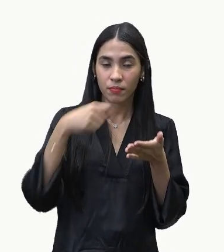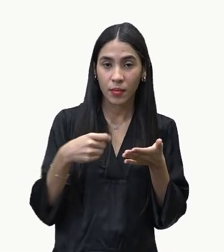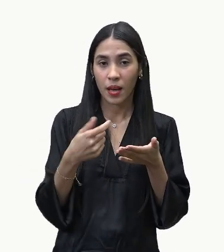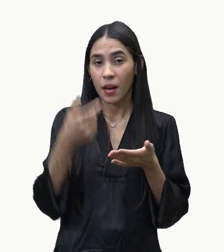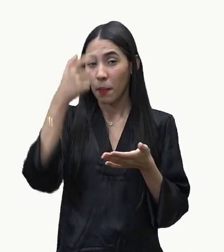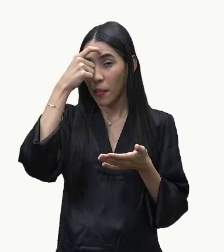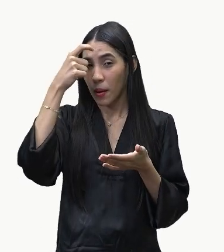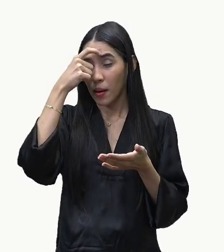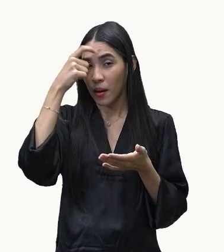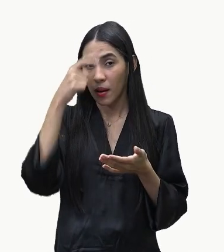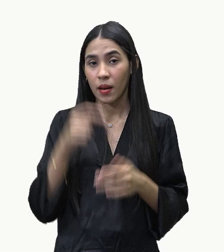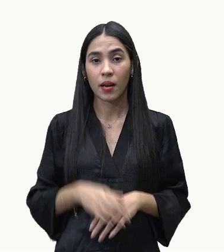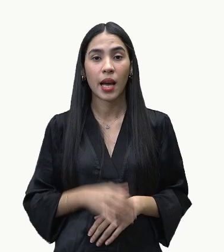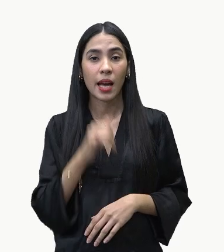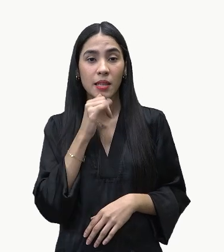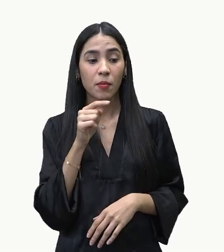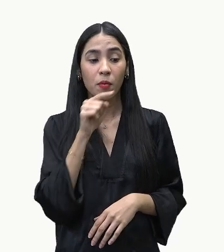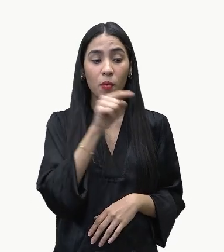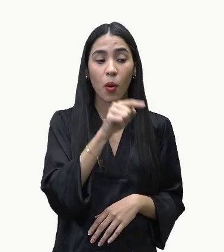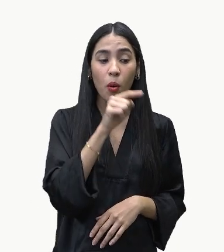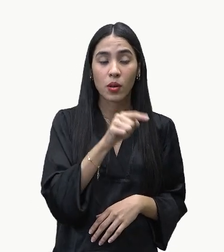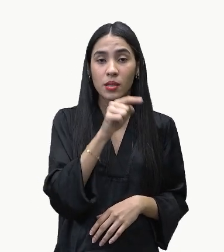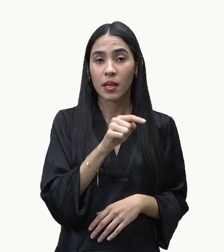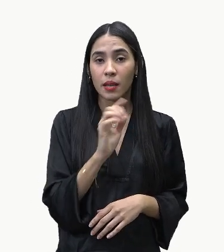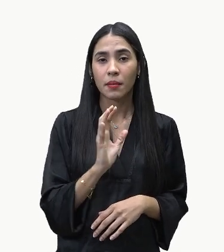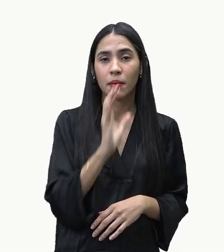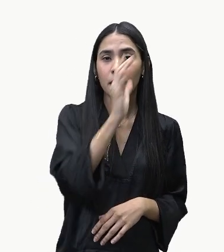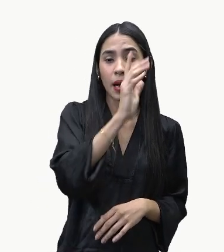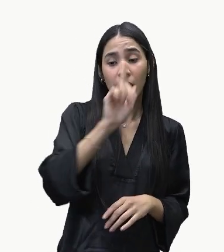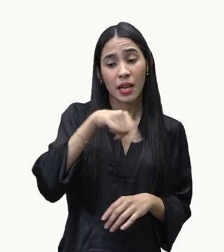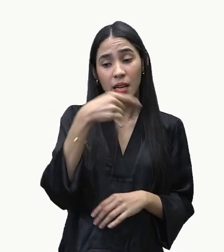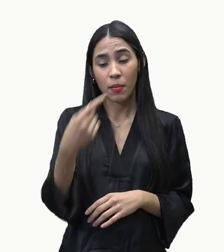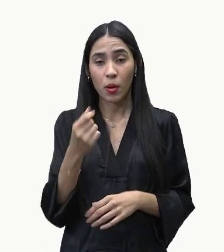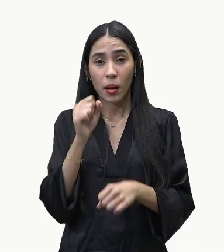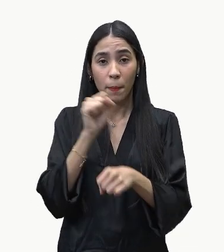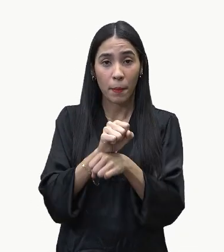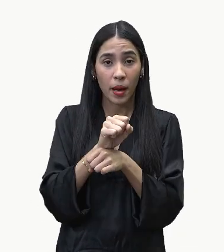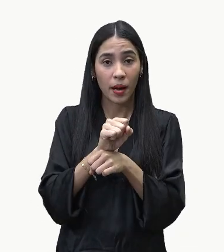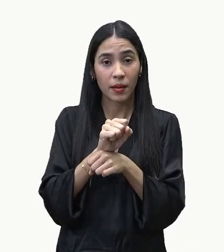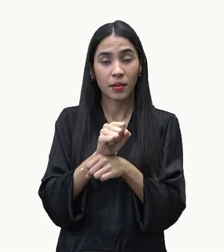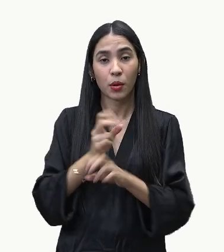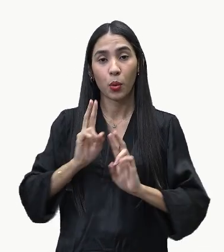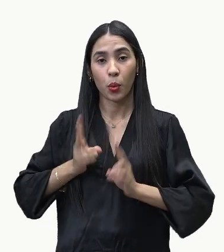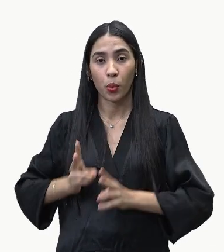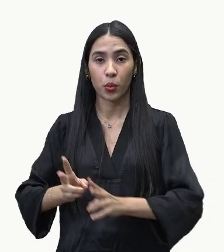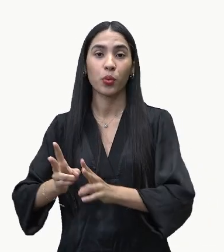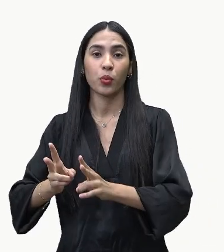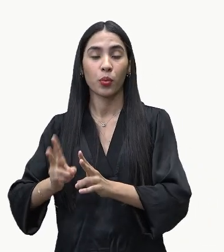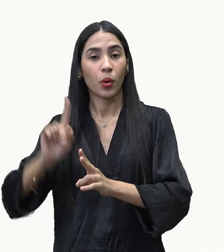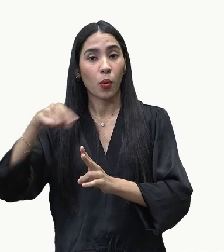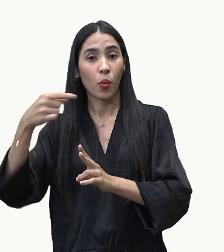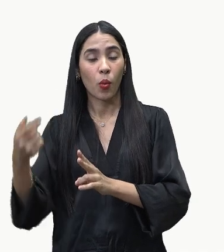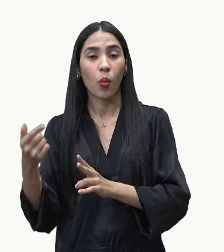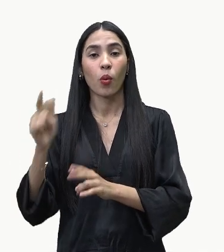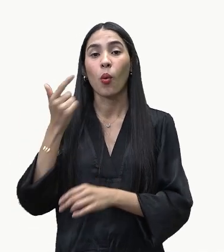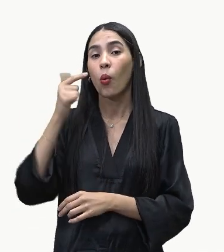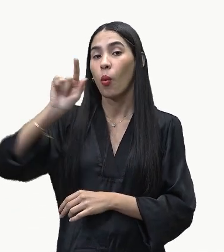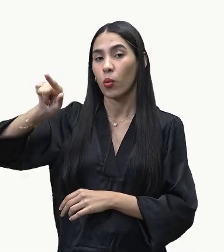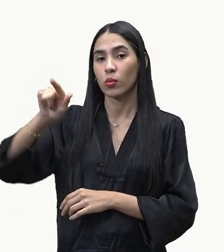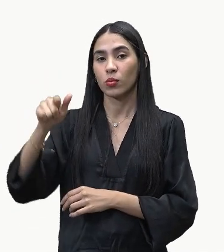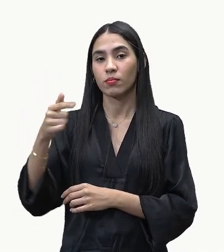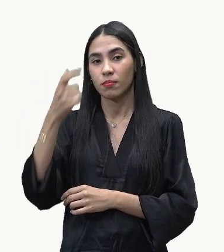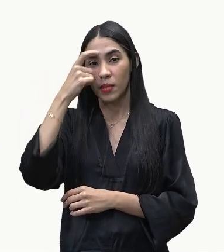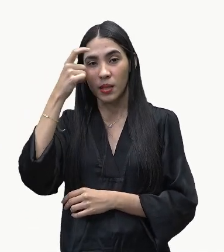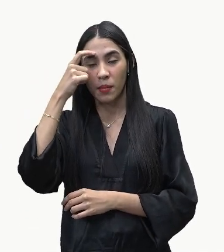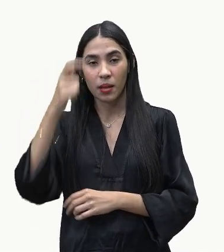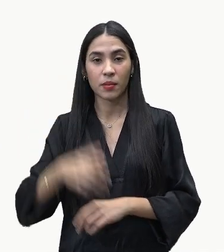consciência, né? Ah, você está falando uma coisa e de repente algo acontece, você interrompe o pensamento e segue com outro pensamento, e aí